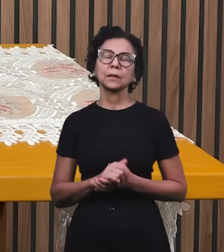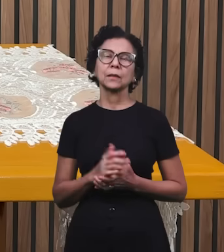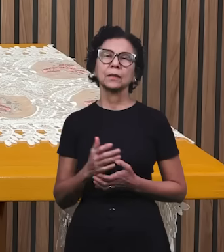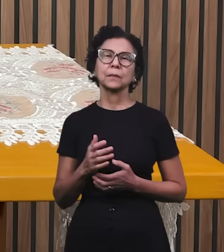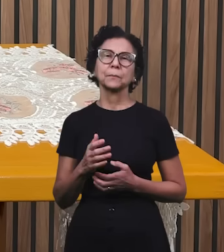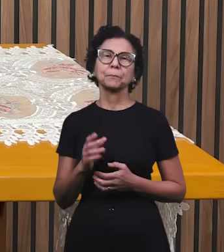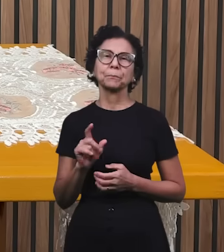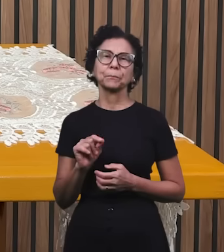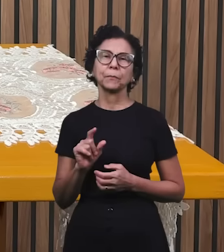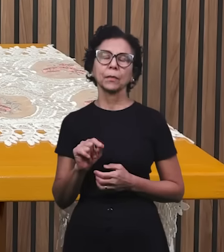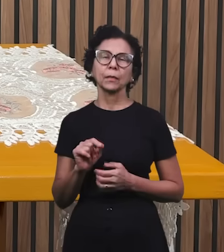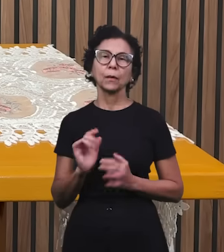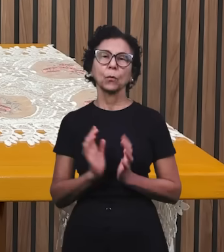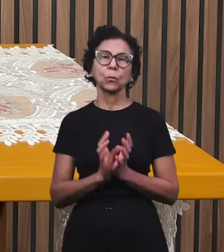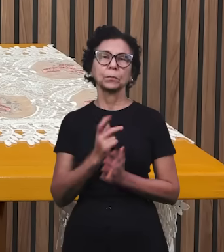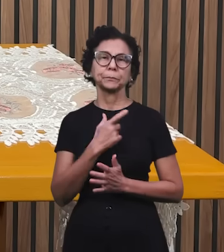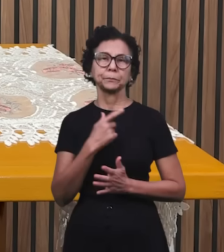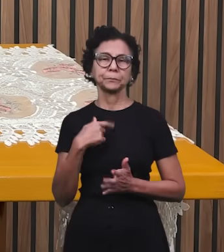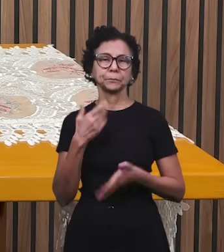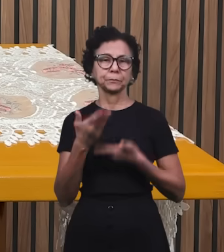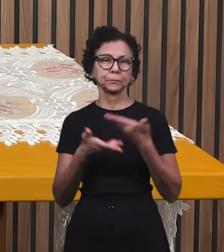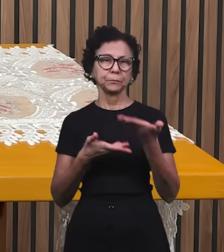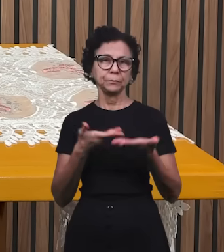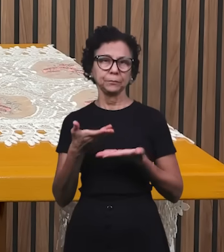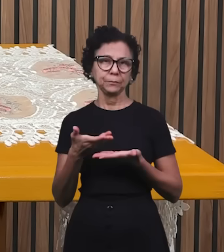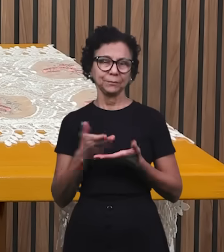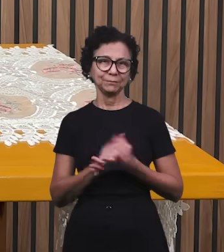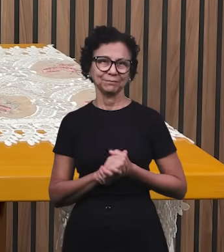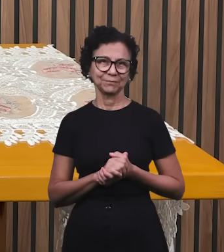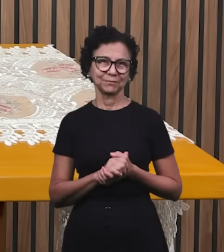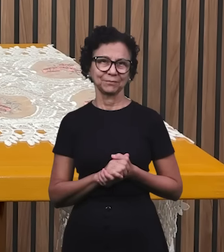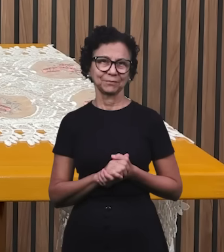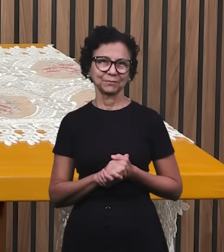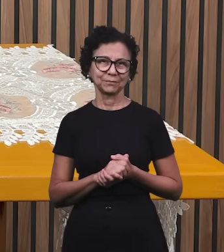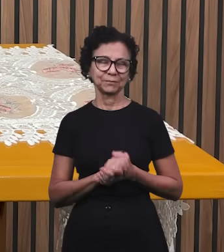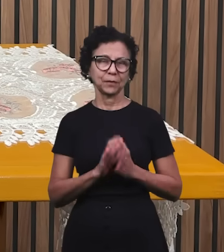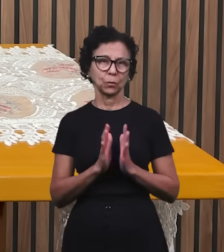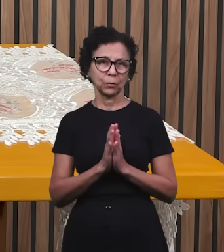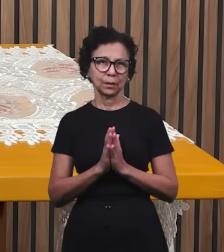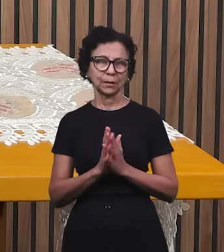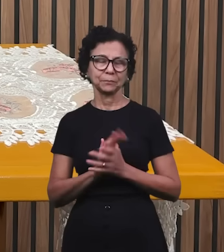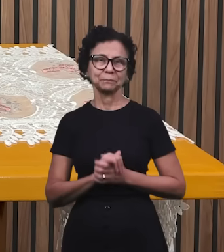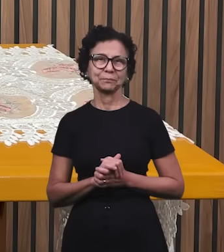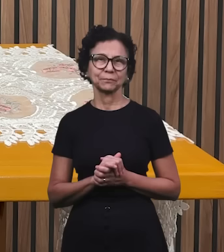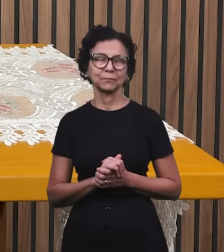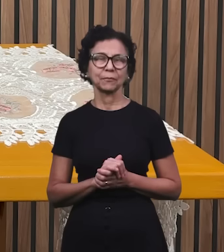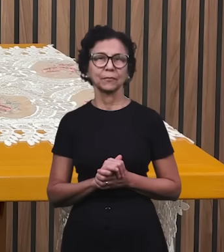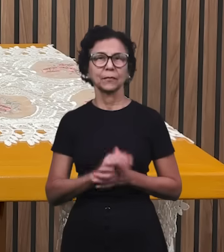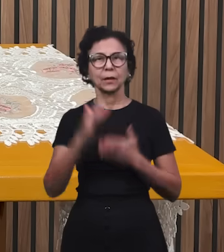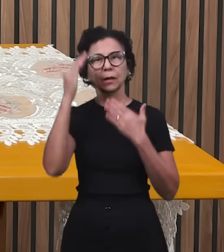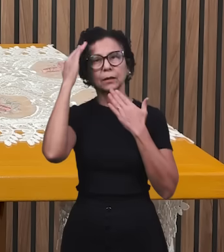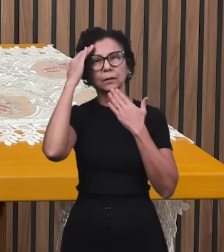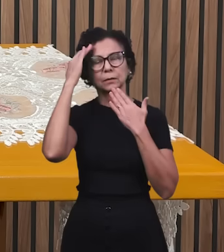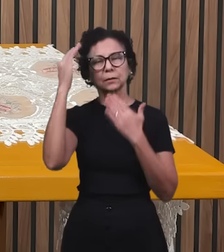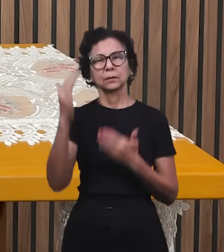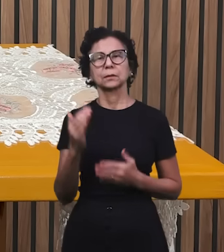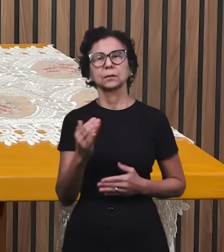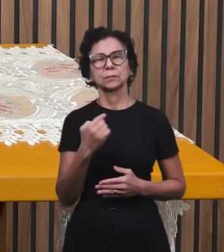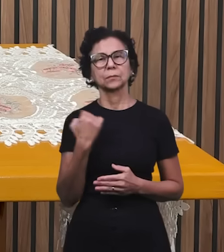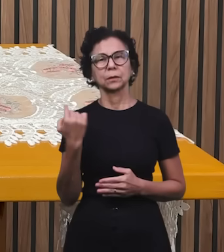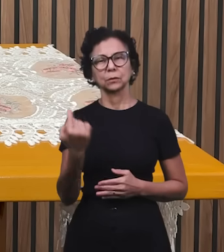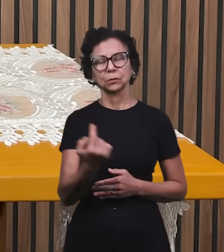estará sendo assistido por um grupo de pastores que vai orar por você. Muito bem, nós agradecemos a todos